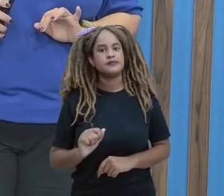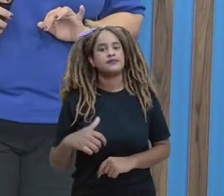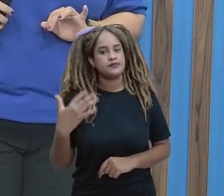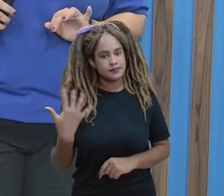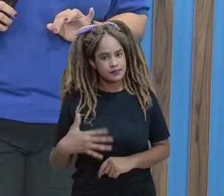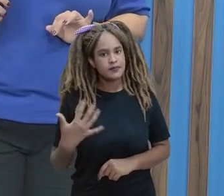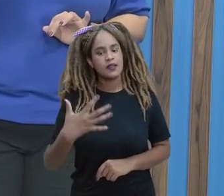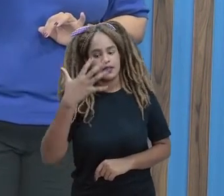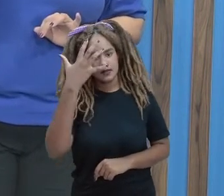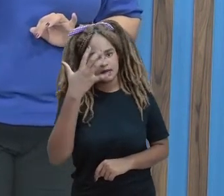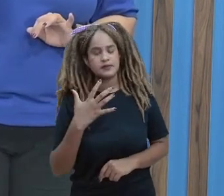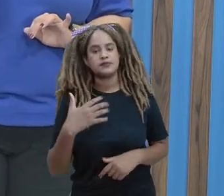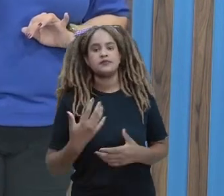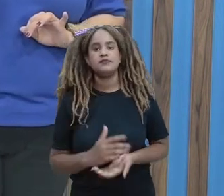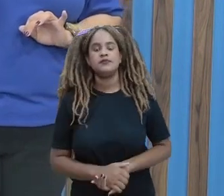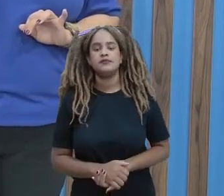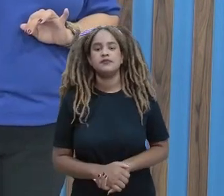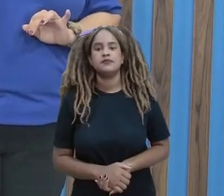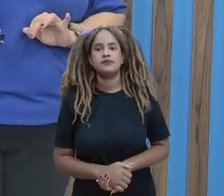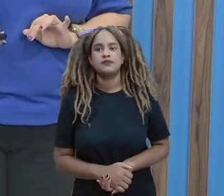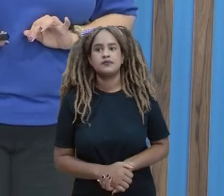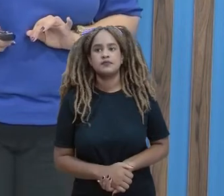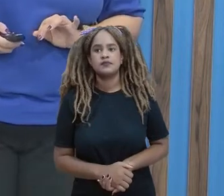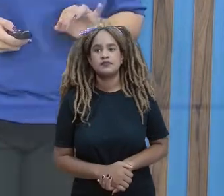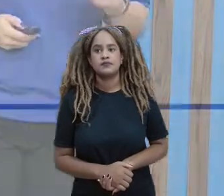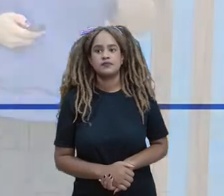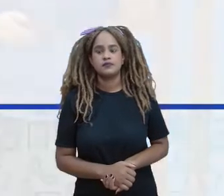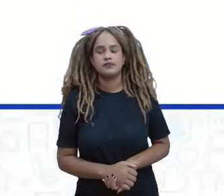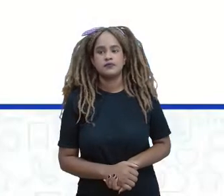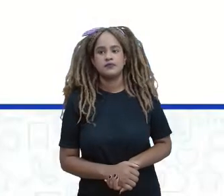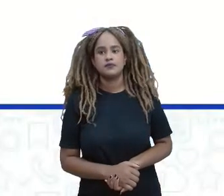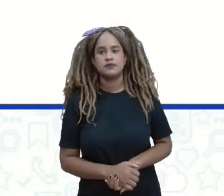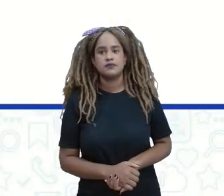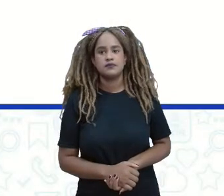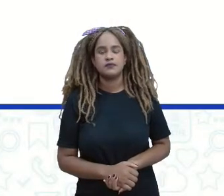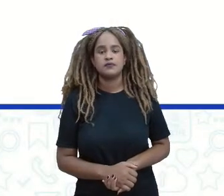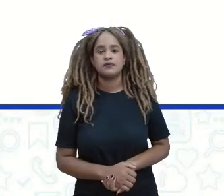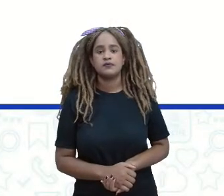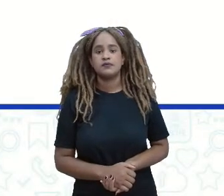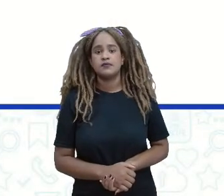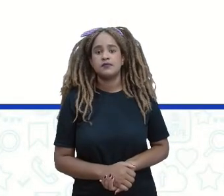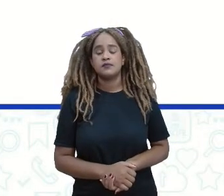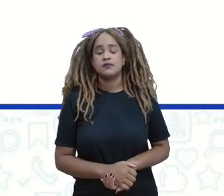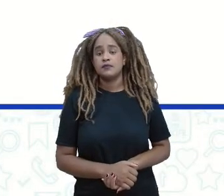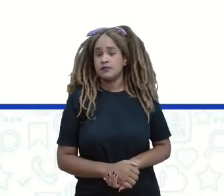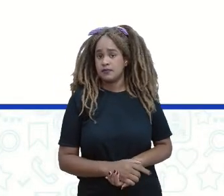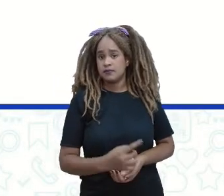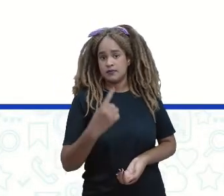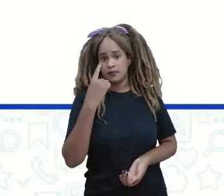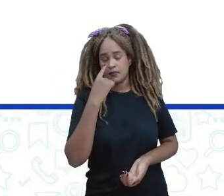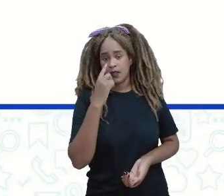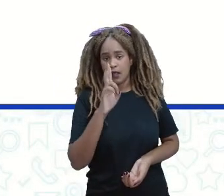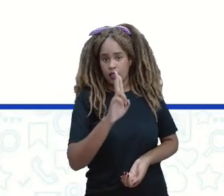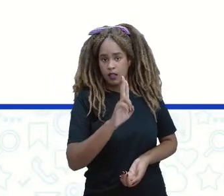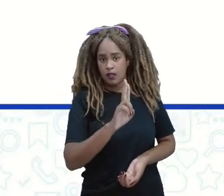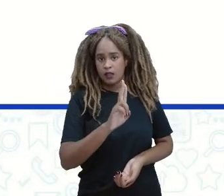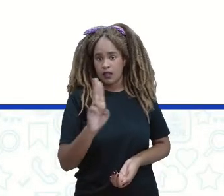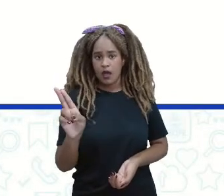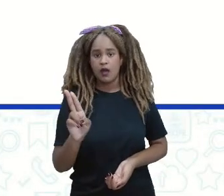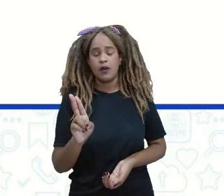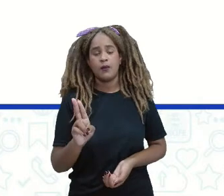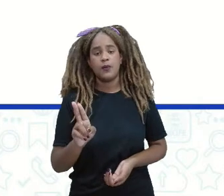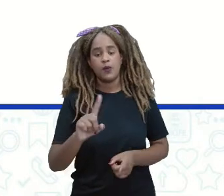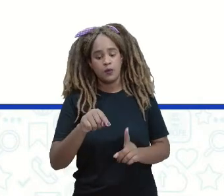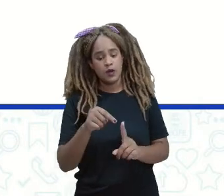negócio é sério, viu? Agora, vamos lá, vamos ver o que é que acontece, ó. Esse processinho aí, tá? Da gente fazer